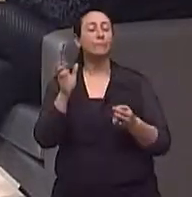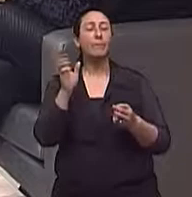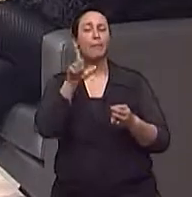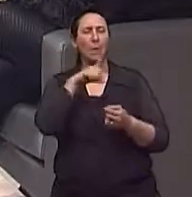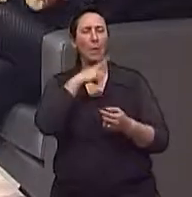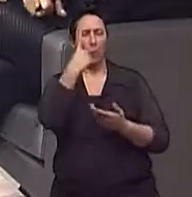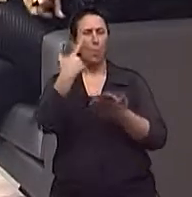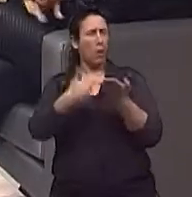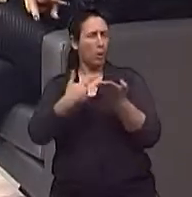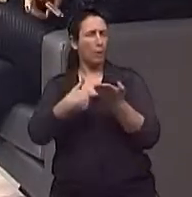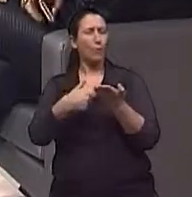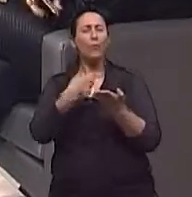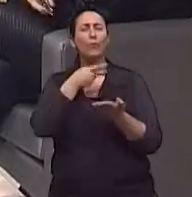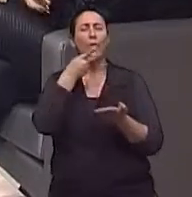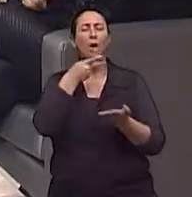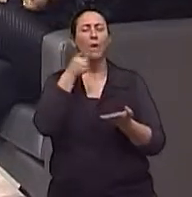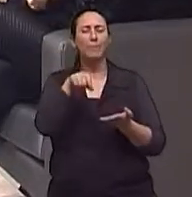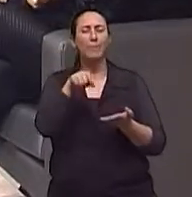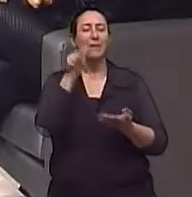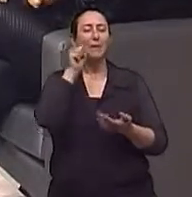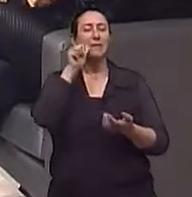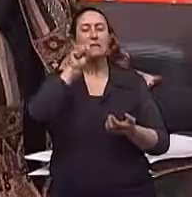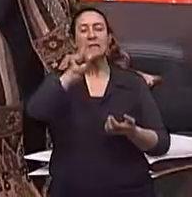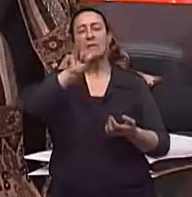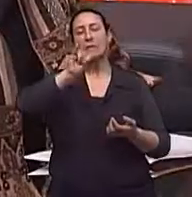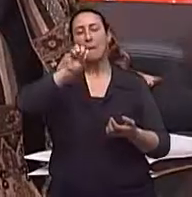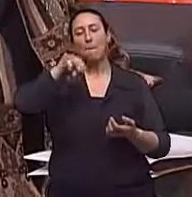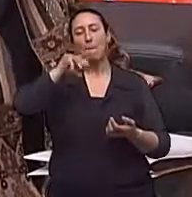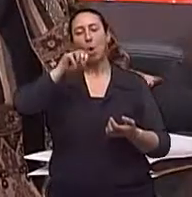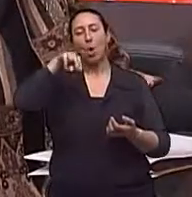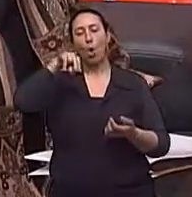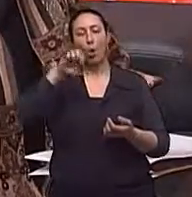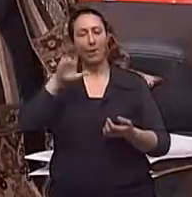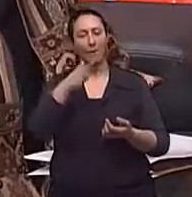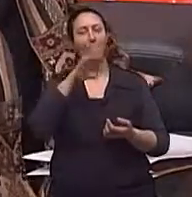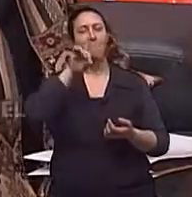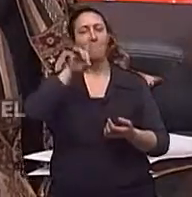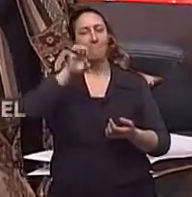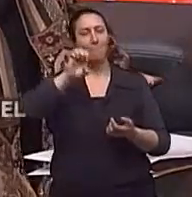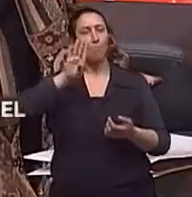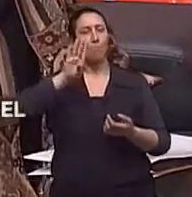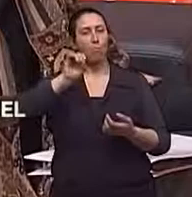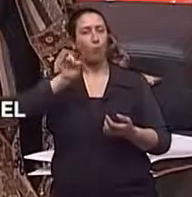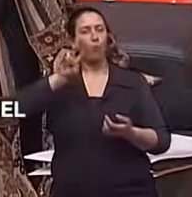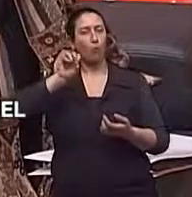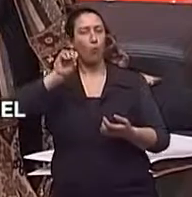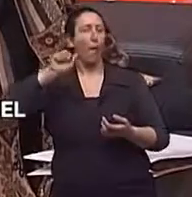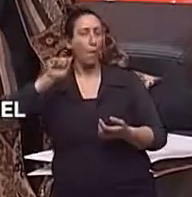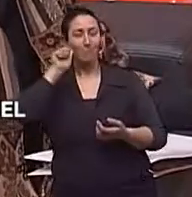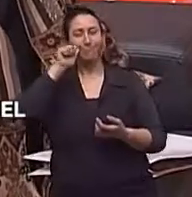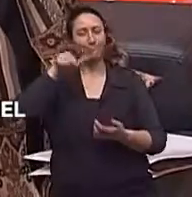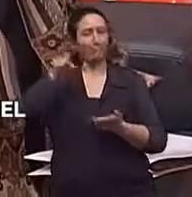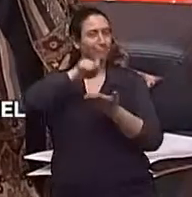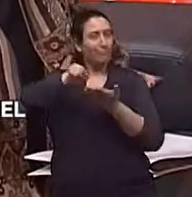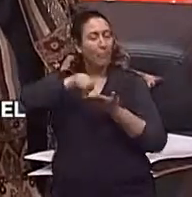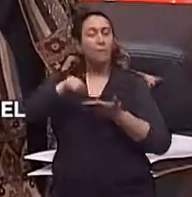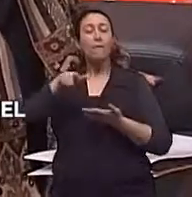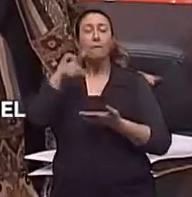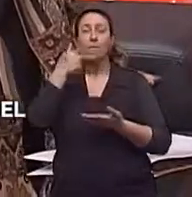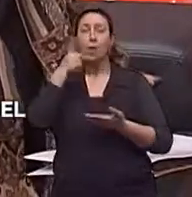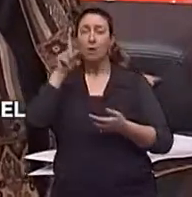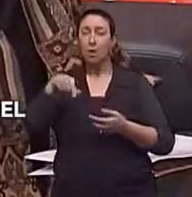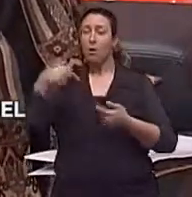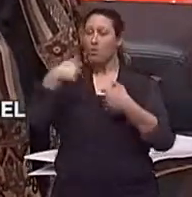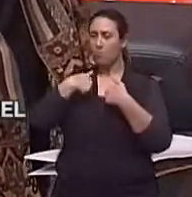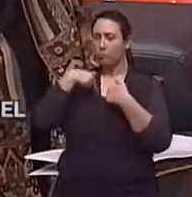inclusive um livro que fala da Simone de Beauvoir que diz que nós somos uma com relação ao outro